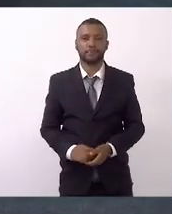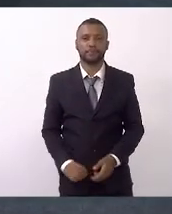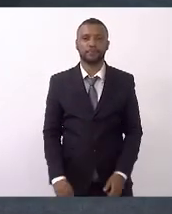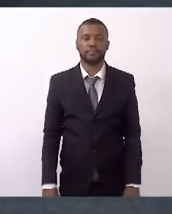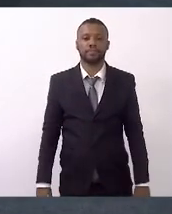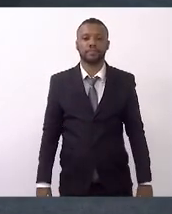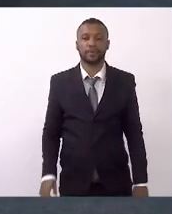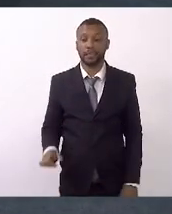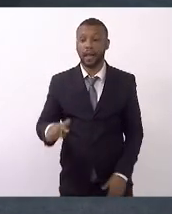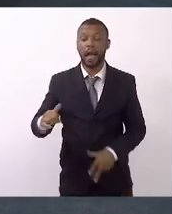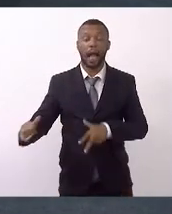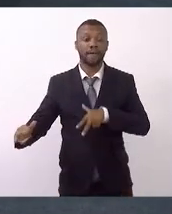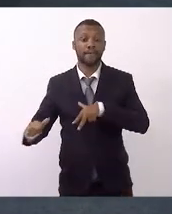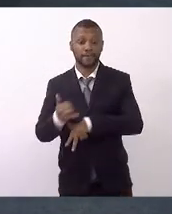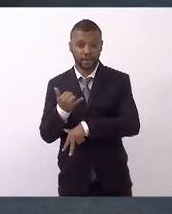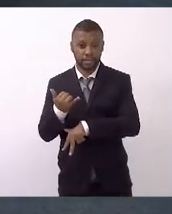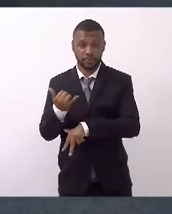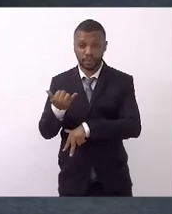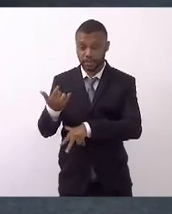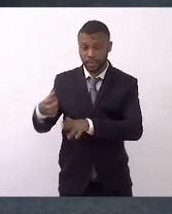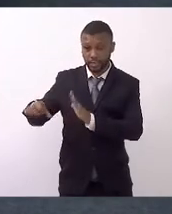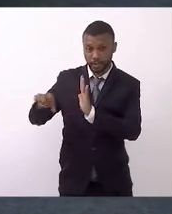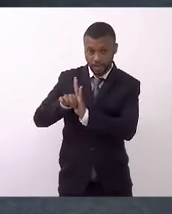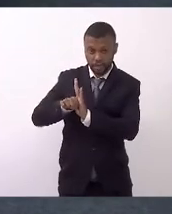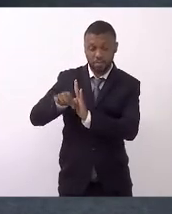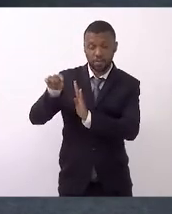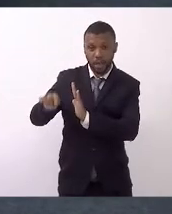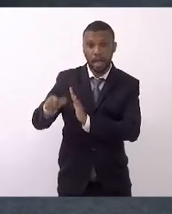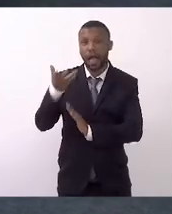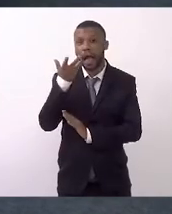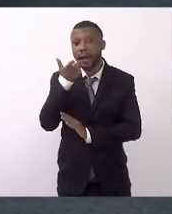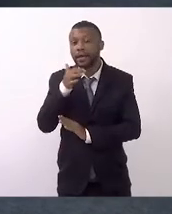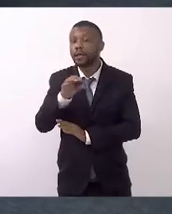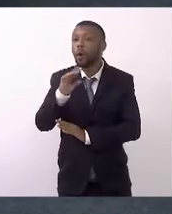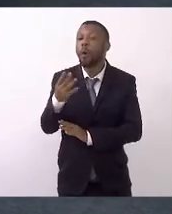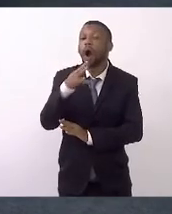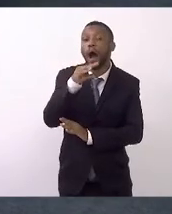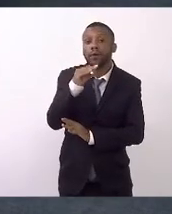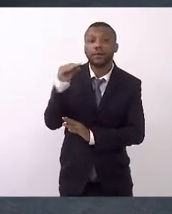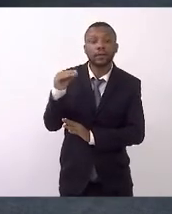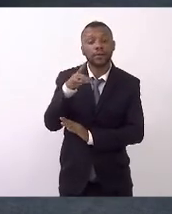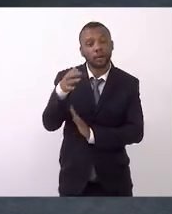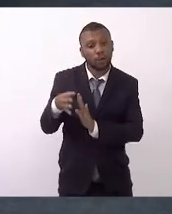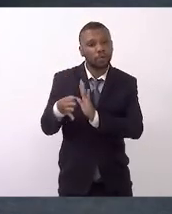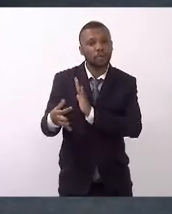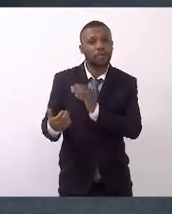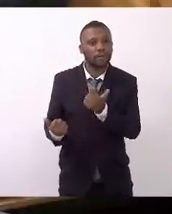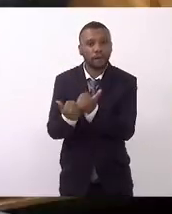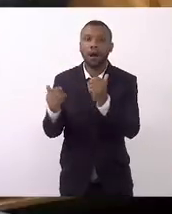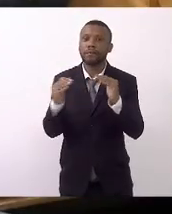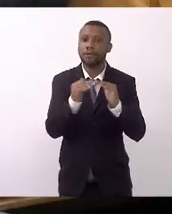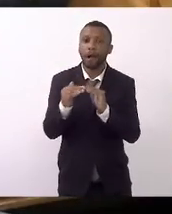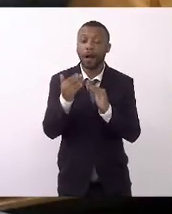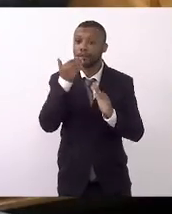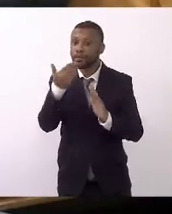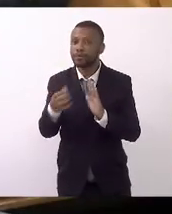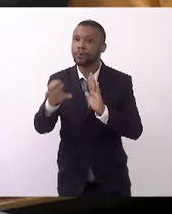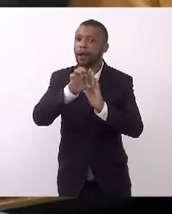vítima desse crime possa ter sido a criança ou o adolescente. Então, parecer favorável com emendas.